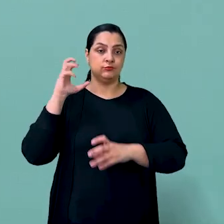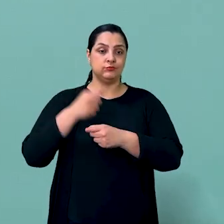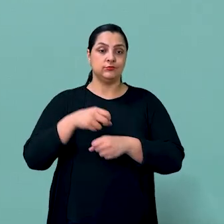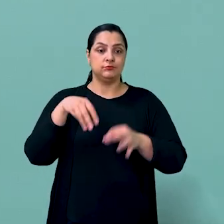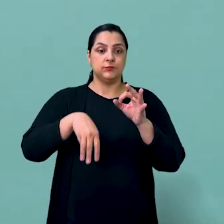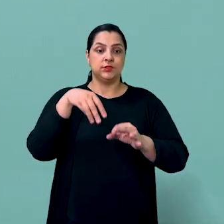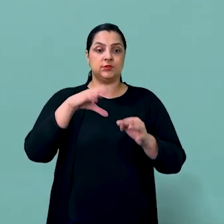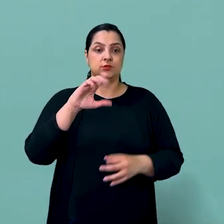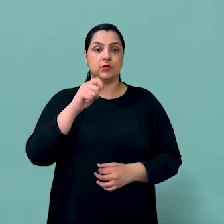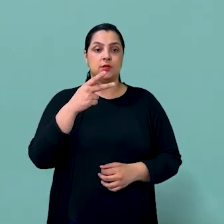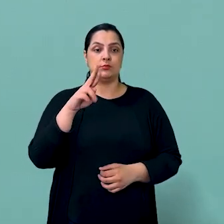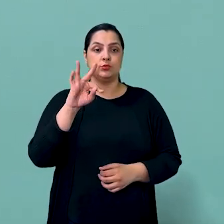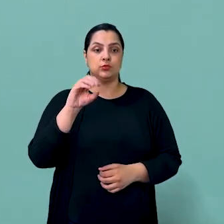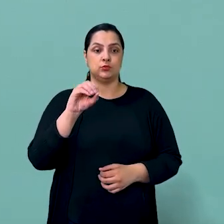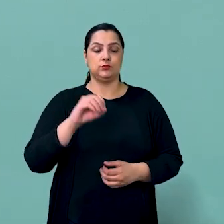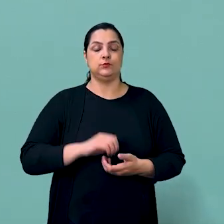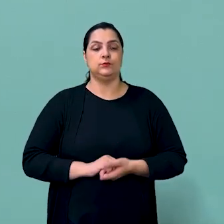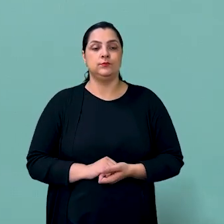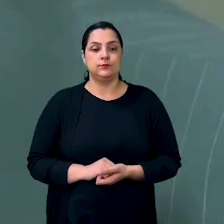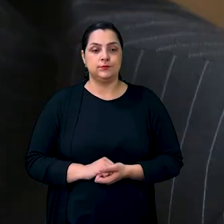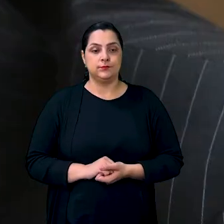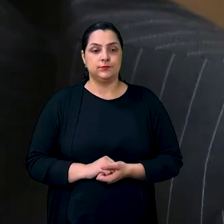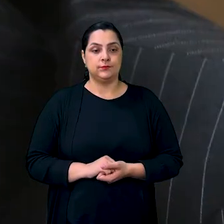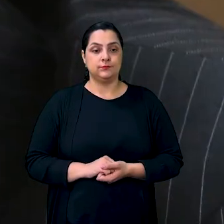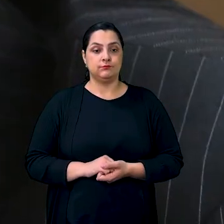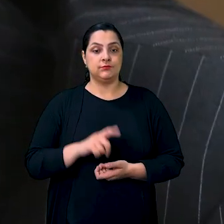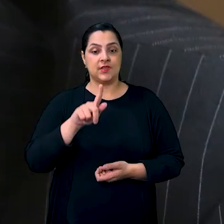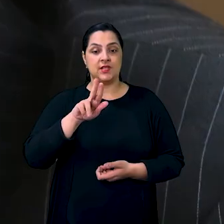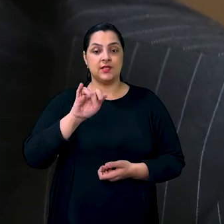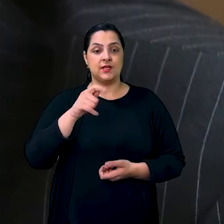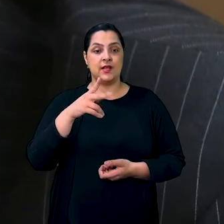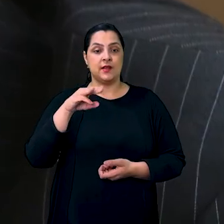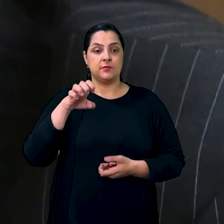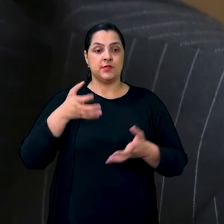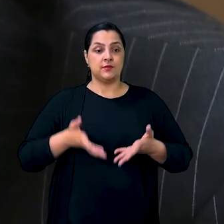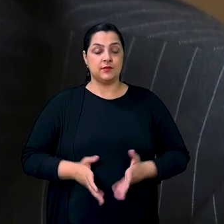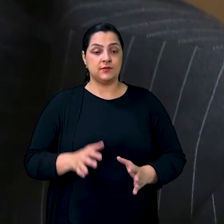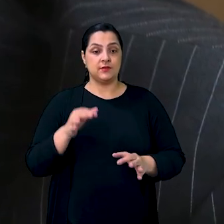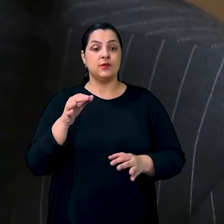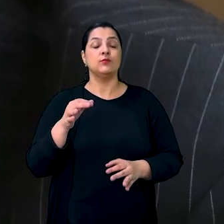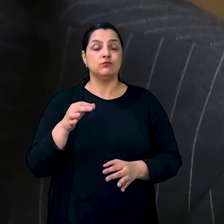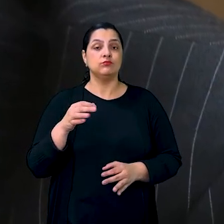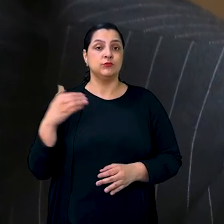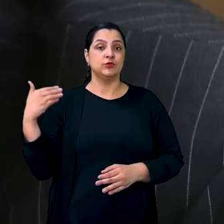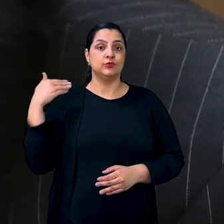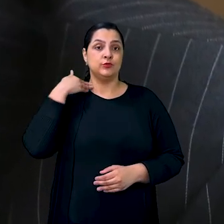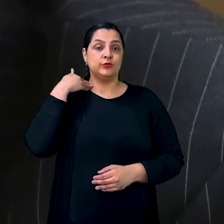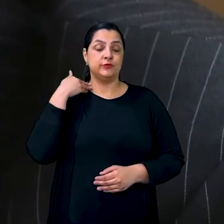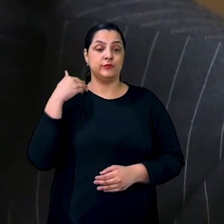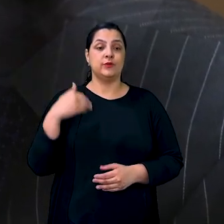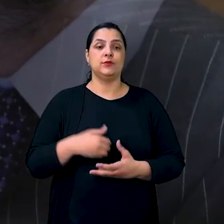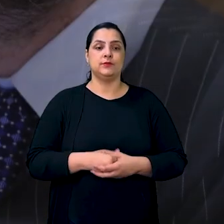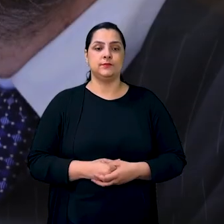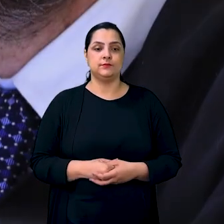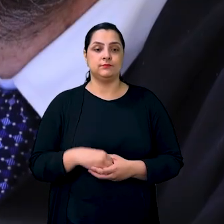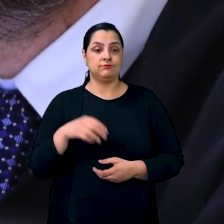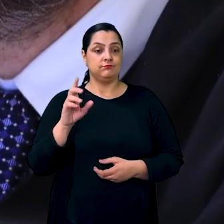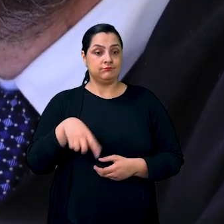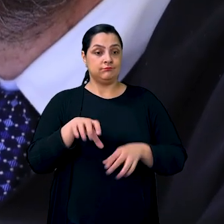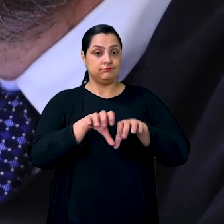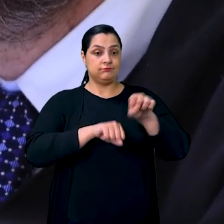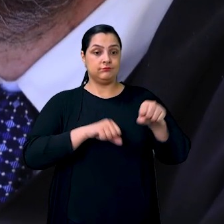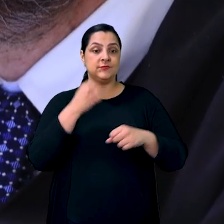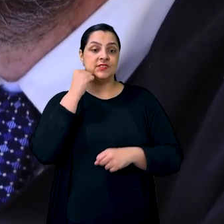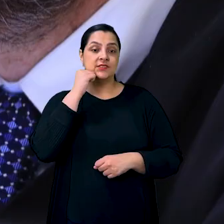sobre a trajetória do ministro Caputo Bastos. Guilherme Caputo Bastos nasceu em Juiz de Fora, Minas Gerais. É bacharel